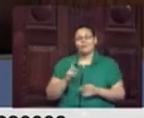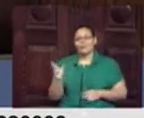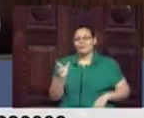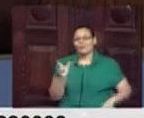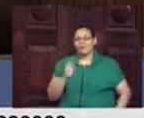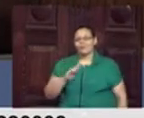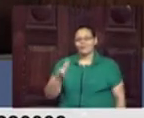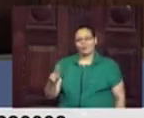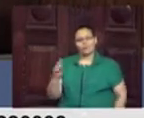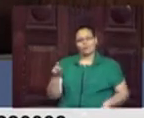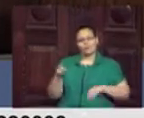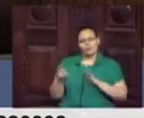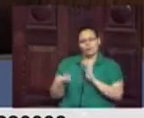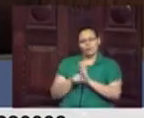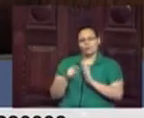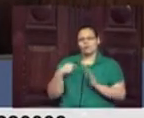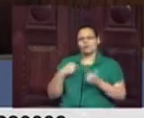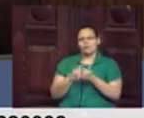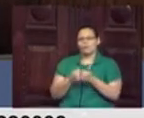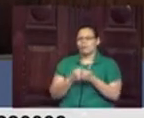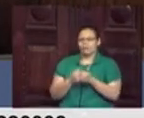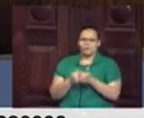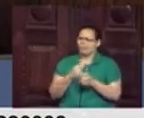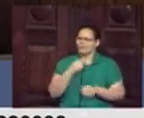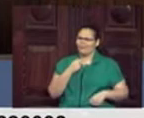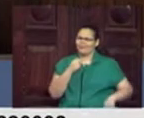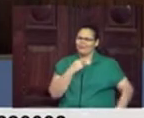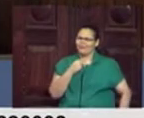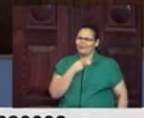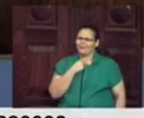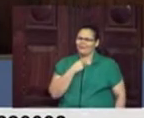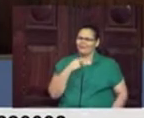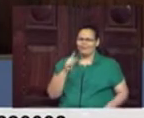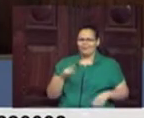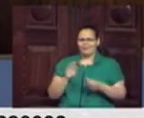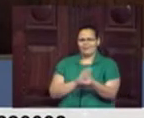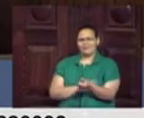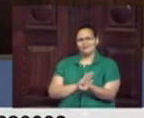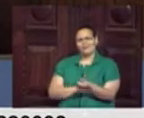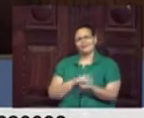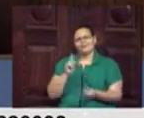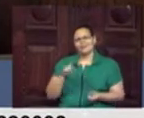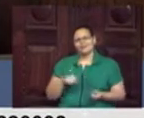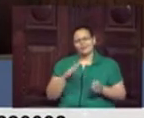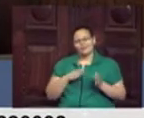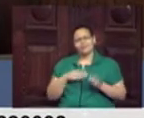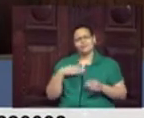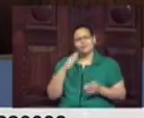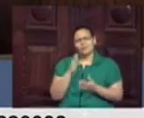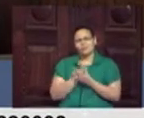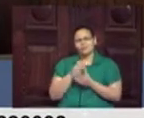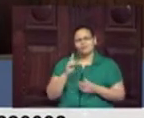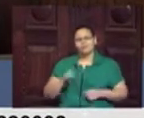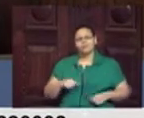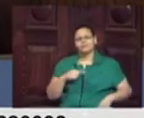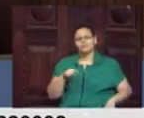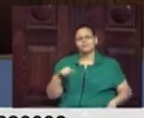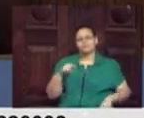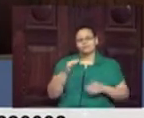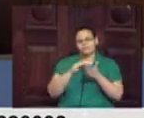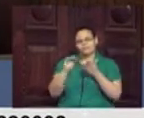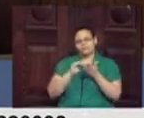dona do ônibus. Evidente que não pode. Está viciado todo o processo. O secretário de transporte nada